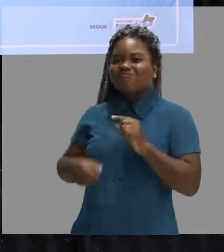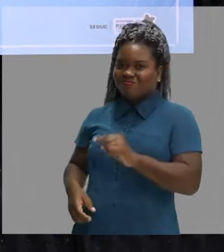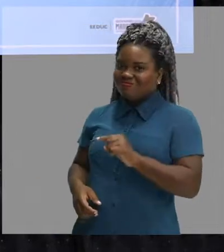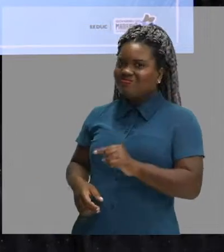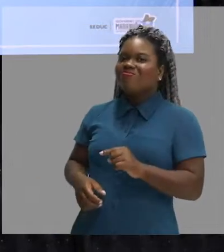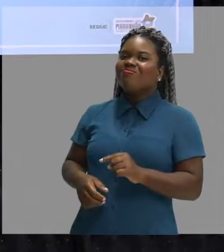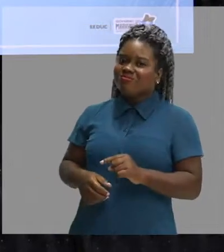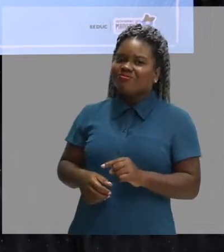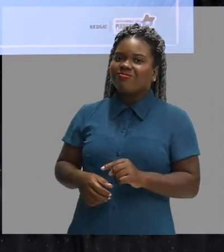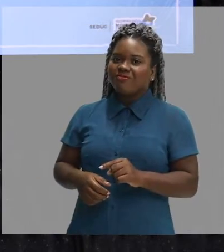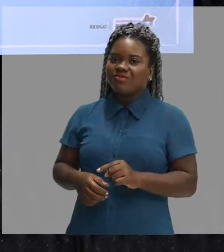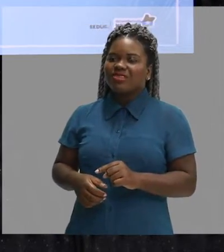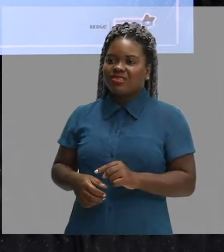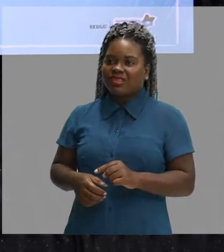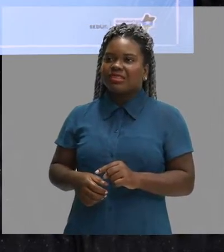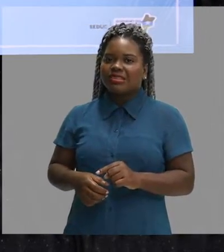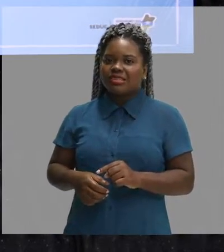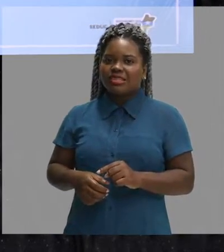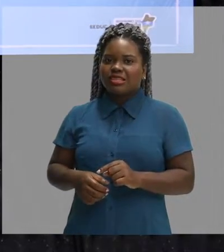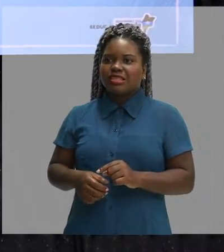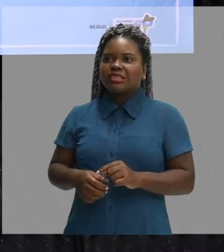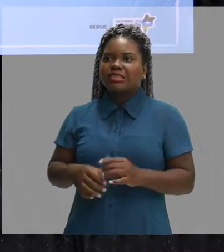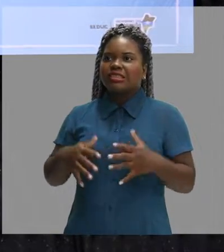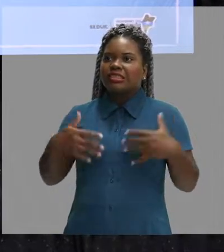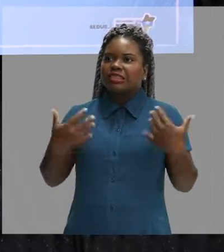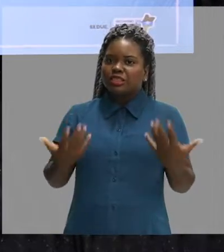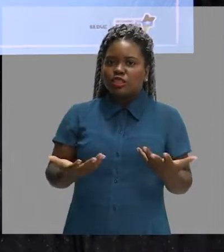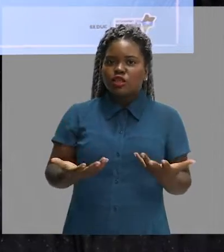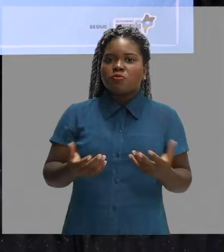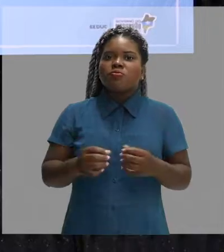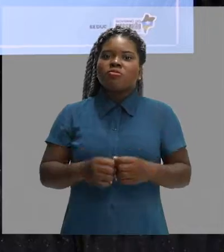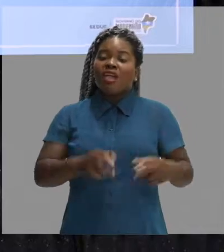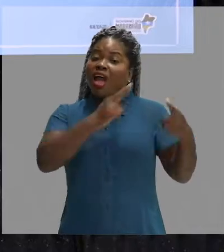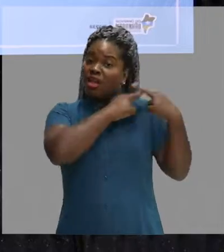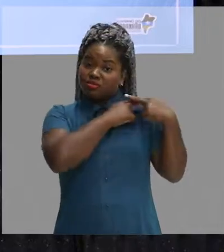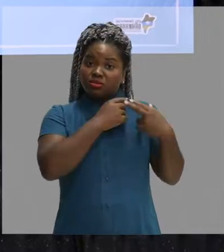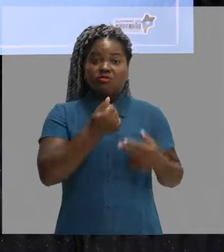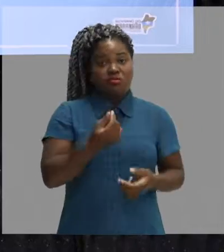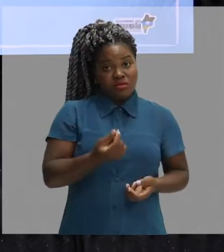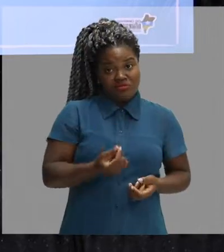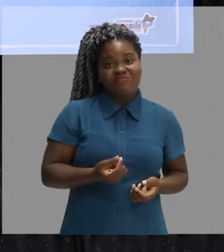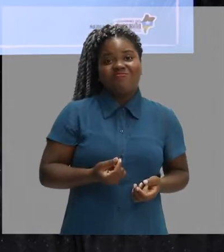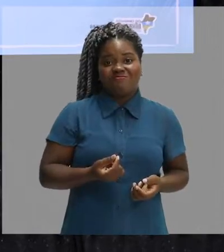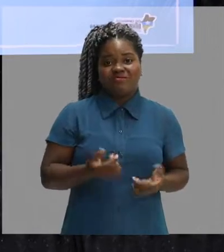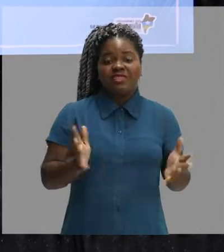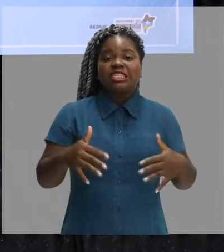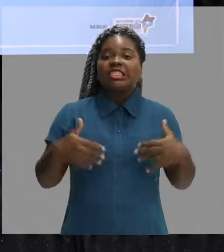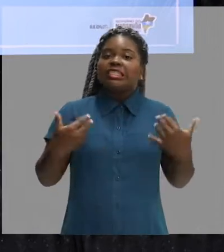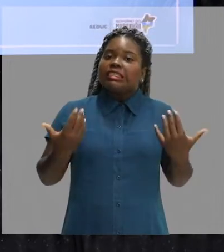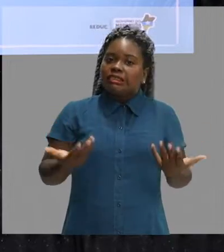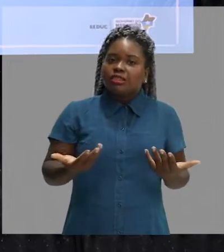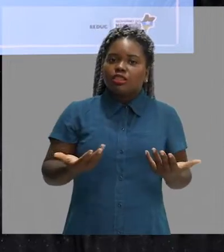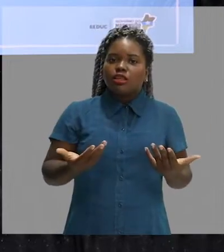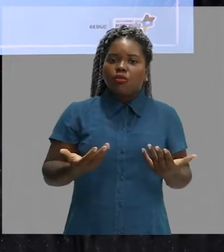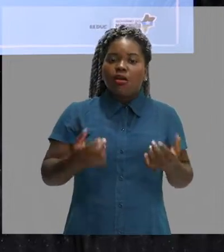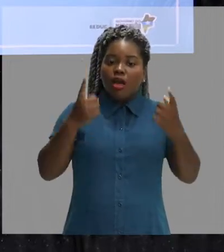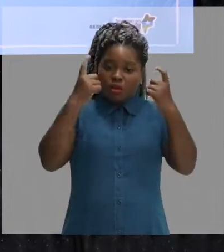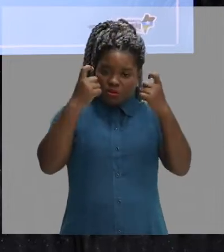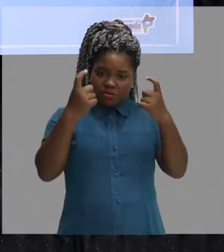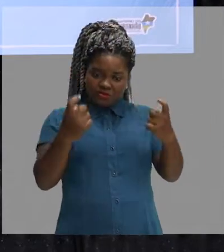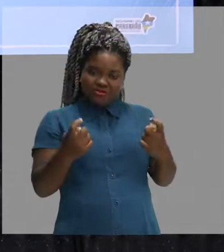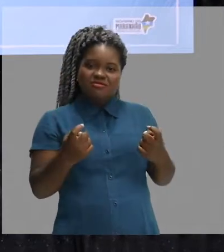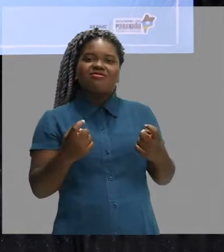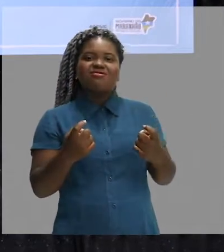do dinheiro, porque ela tem um cartão e a senha, entendeu? Então esse tipo de violência é uma violência patrimonial. Por que o nome é